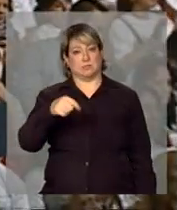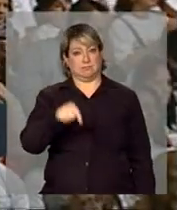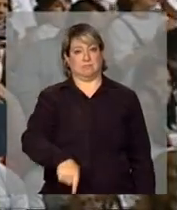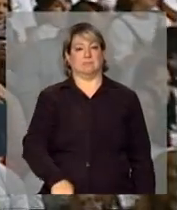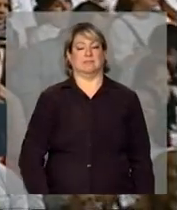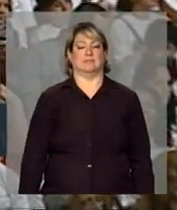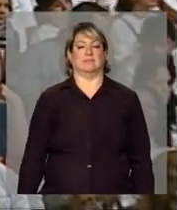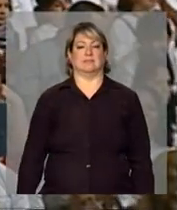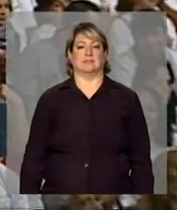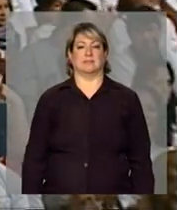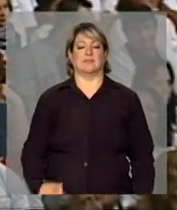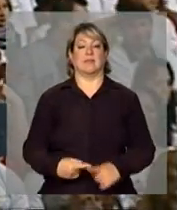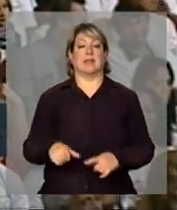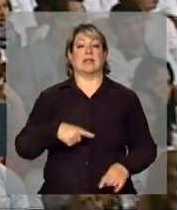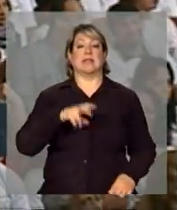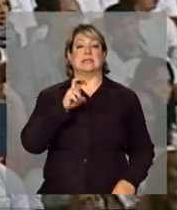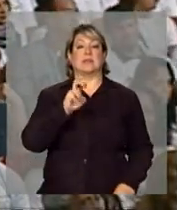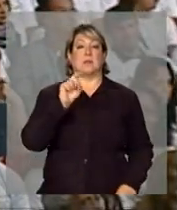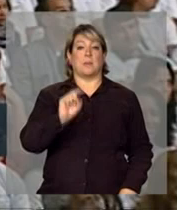São